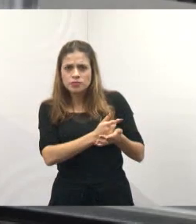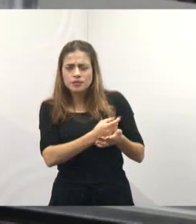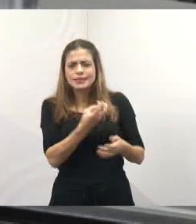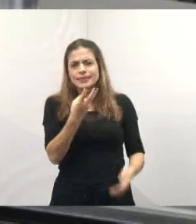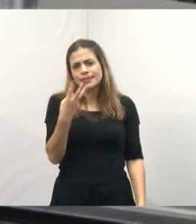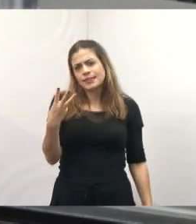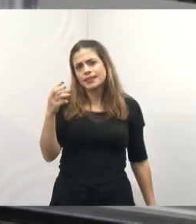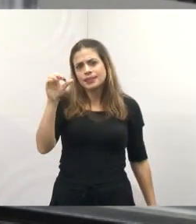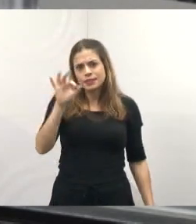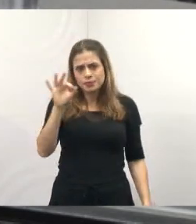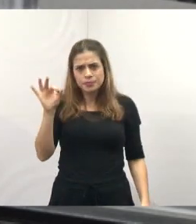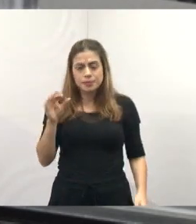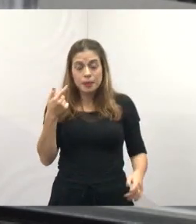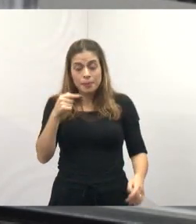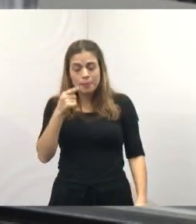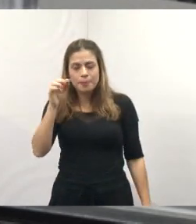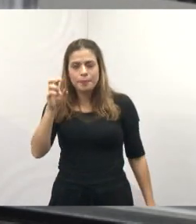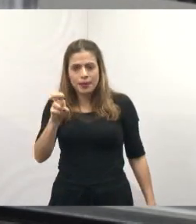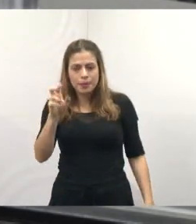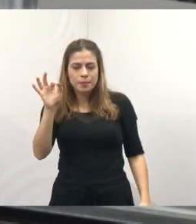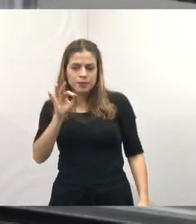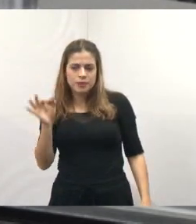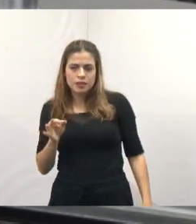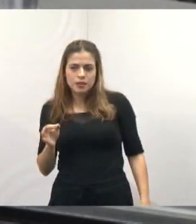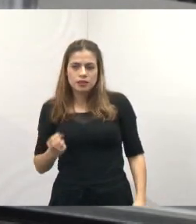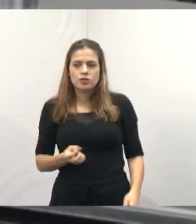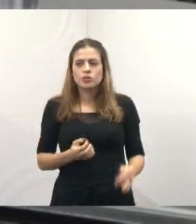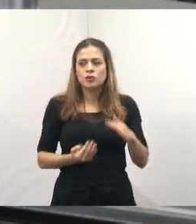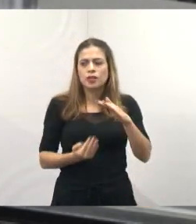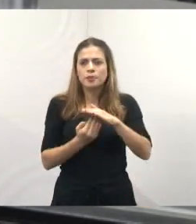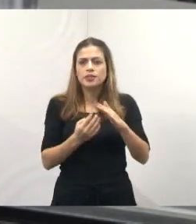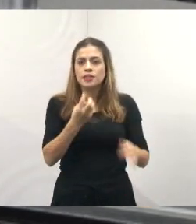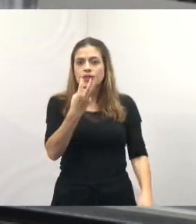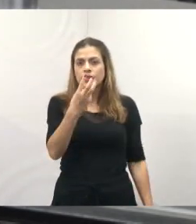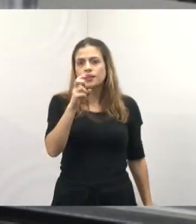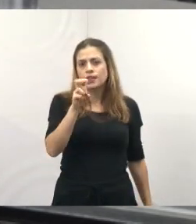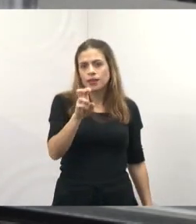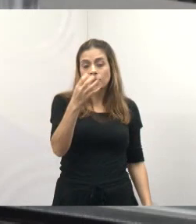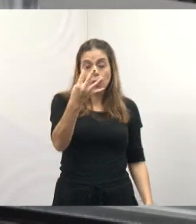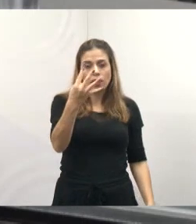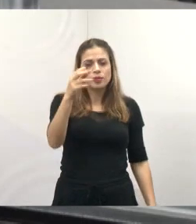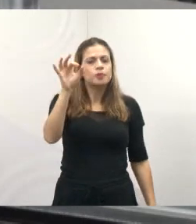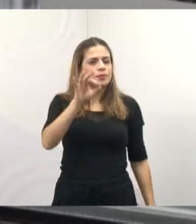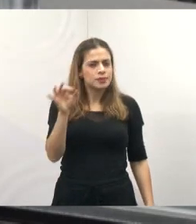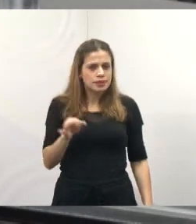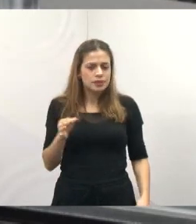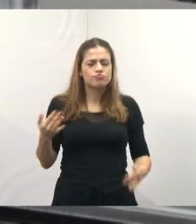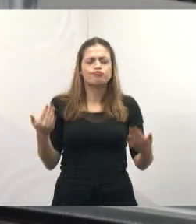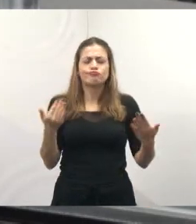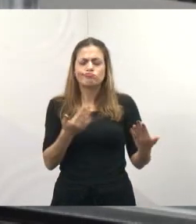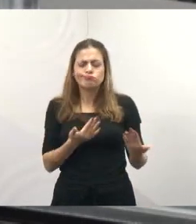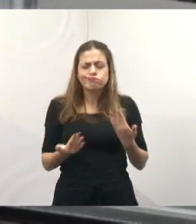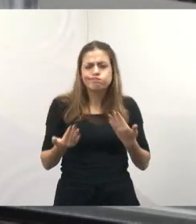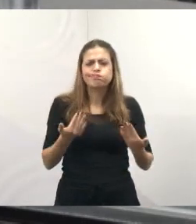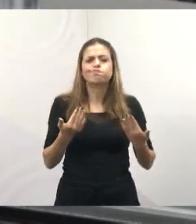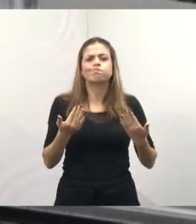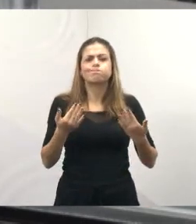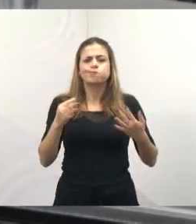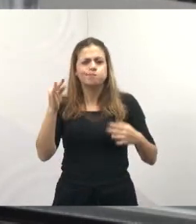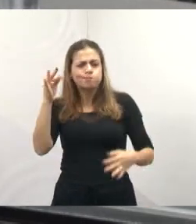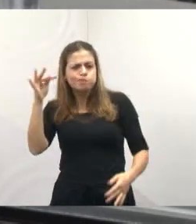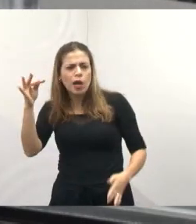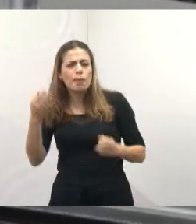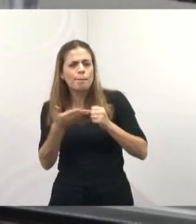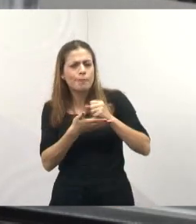33,5%, sendo que o limite é 54%. Então, o meu trabalho nessa casa sempre é pautado na coerência, com base técnica